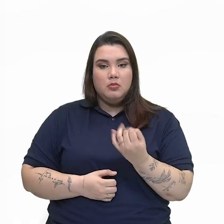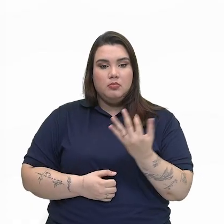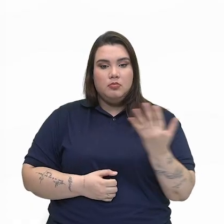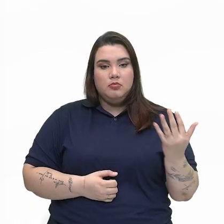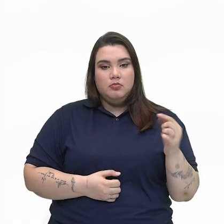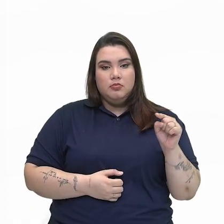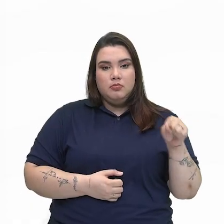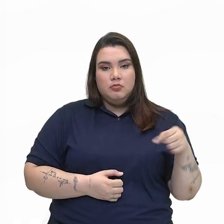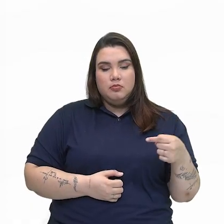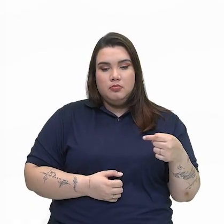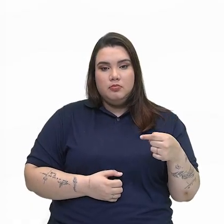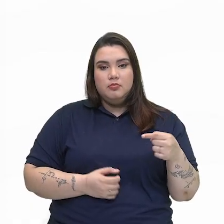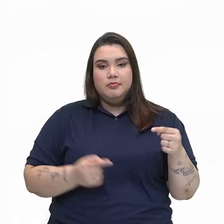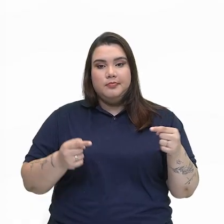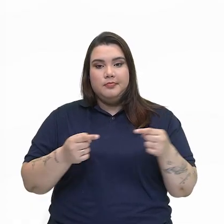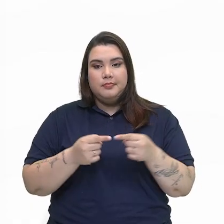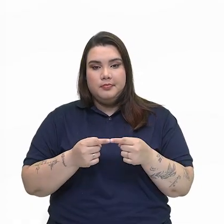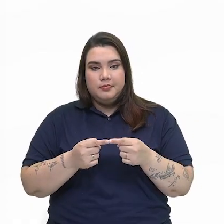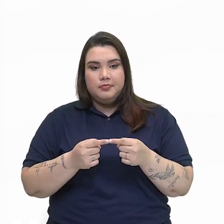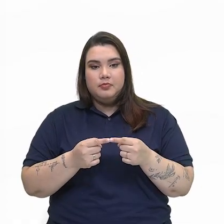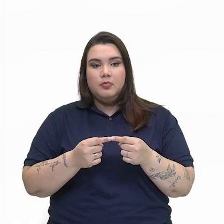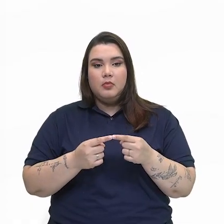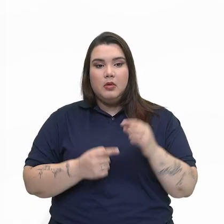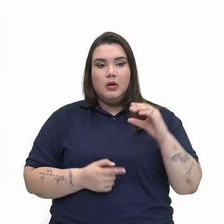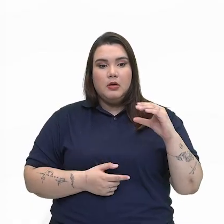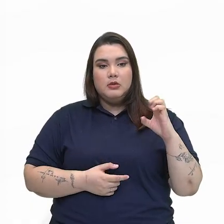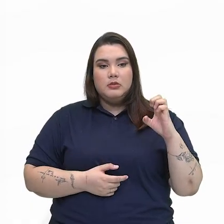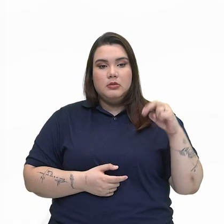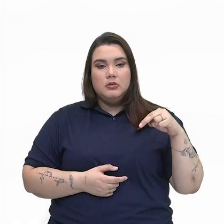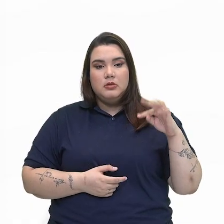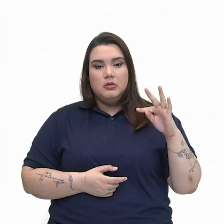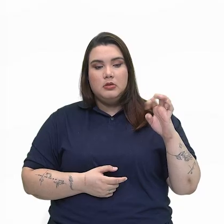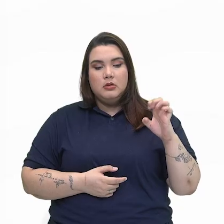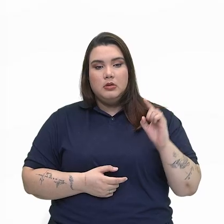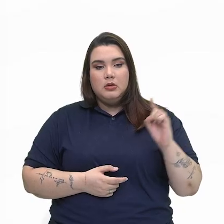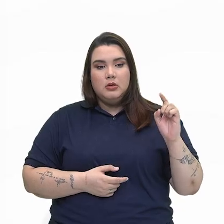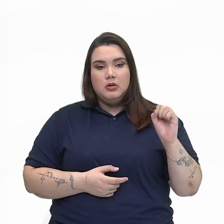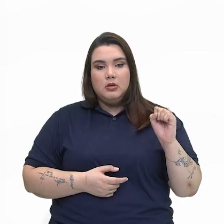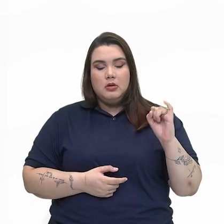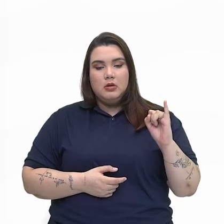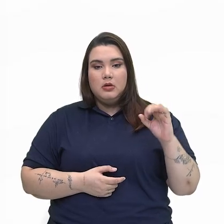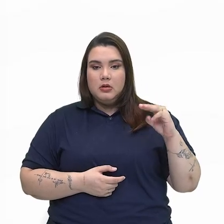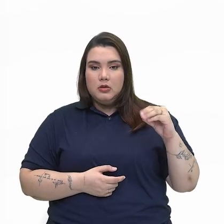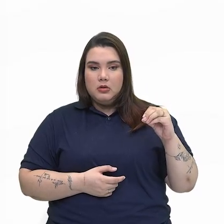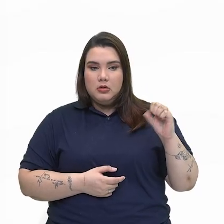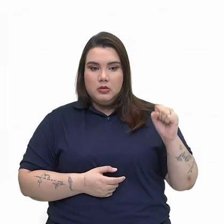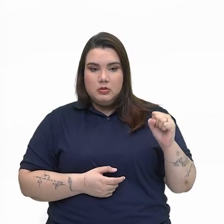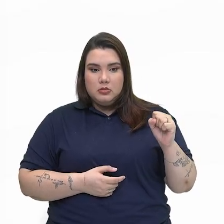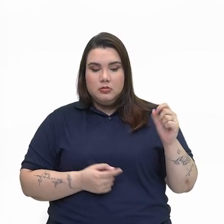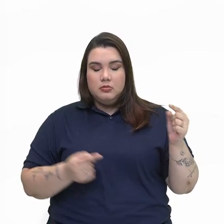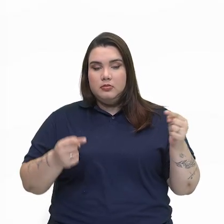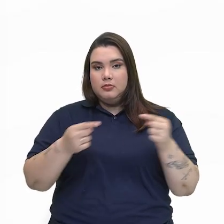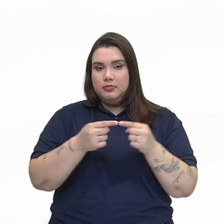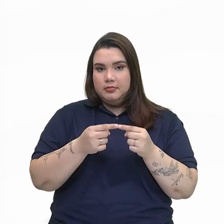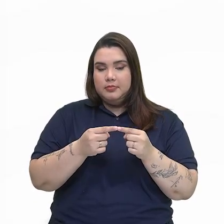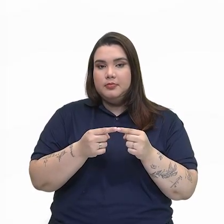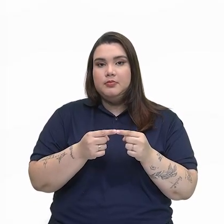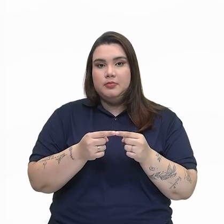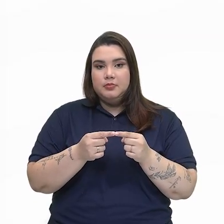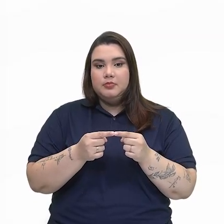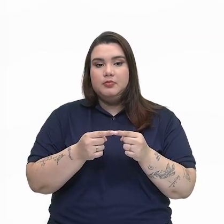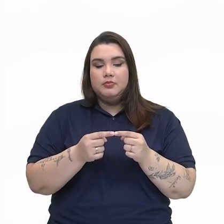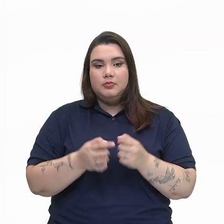ser conservada é a casa dos centésimos. Olha só, centésimos,